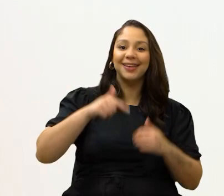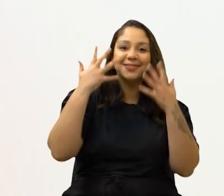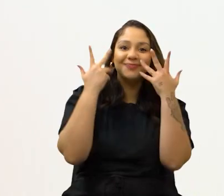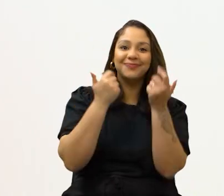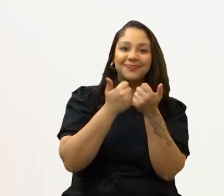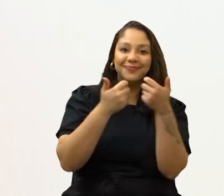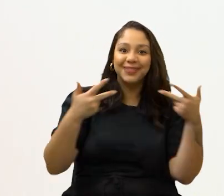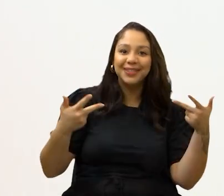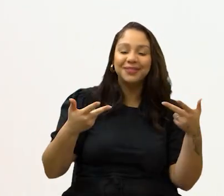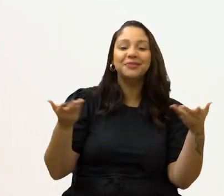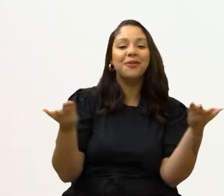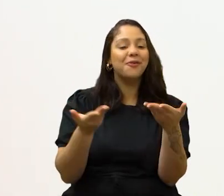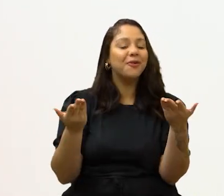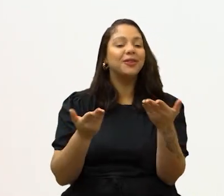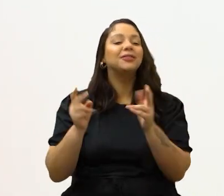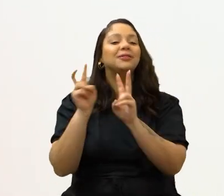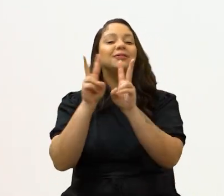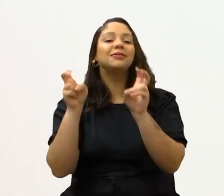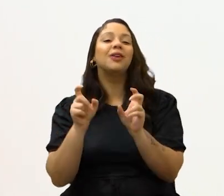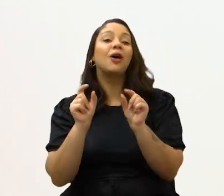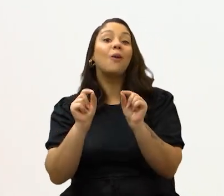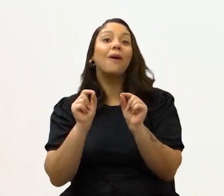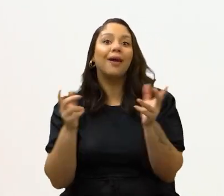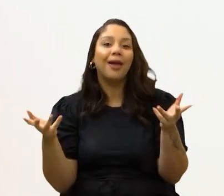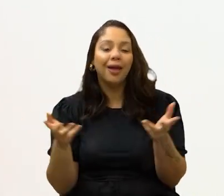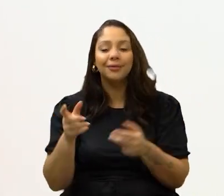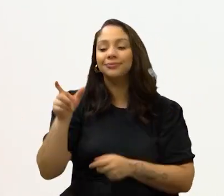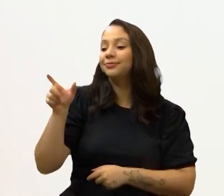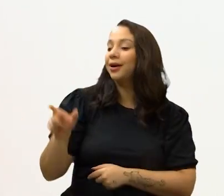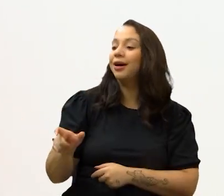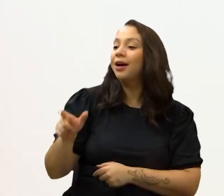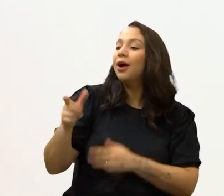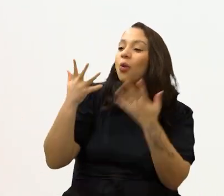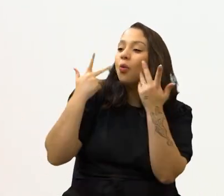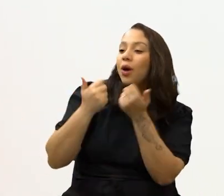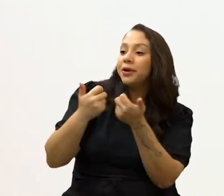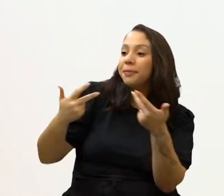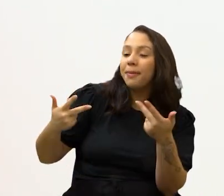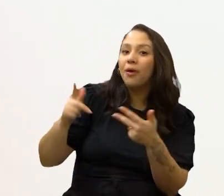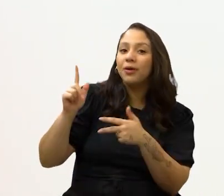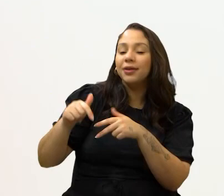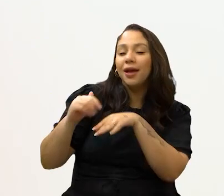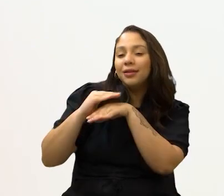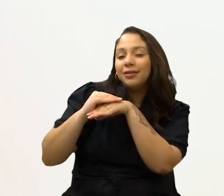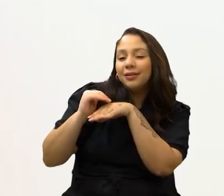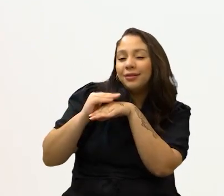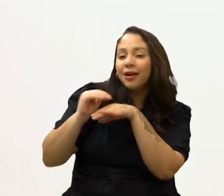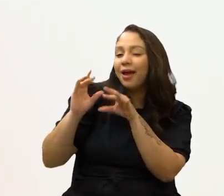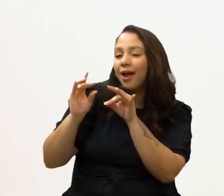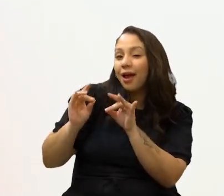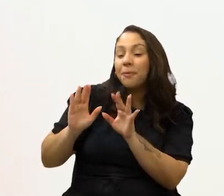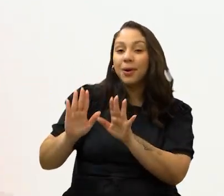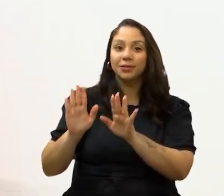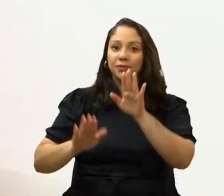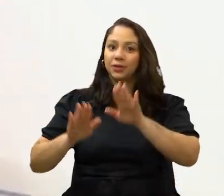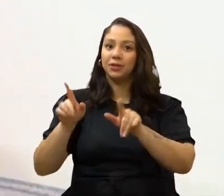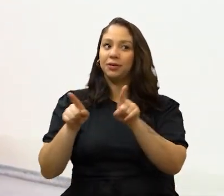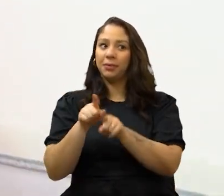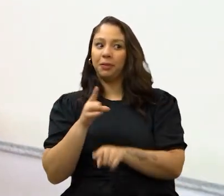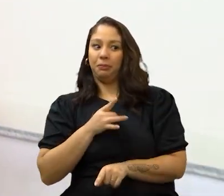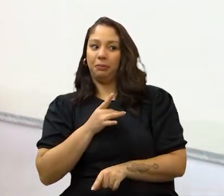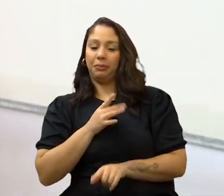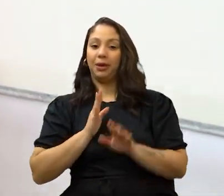E não é o bicho de hoje, a gente vai falar sobre um animal exótico, muito delicado, porém, às vezes, bem arisco,